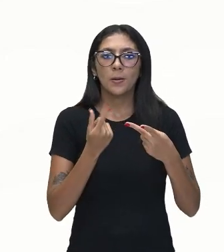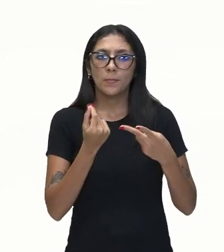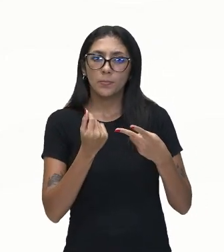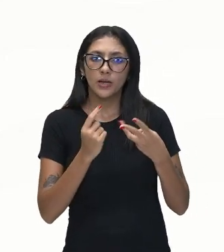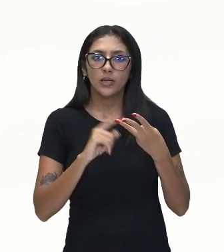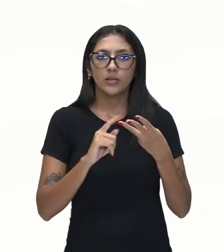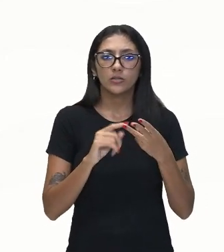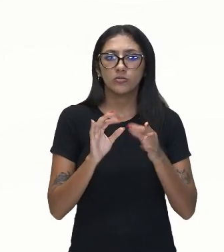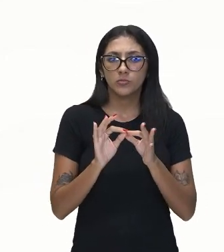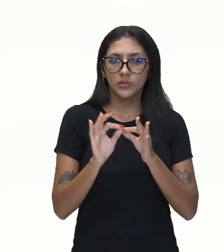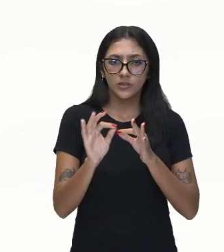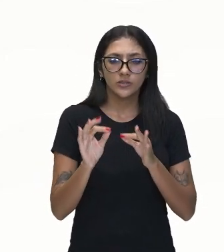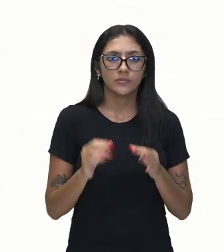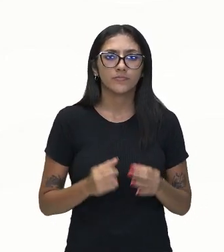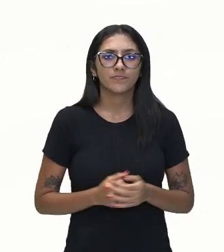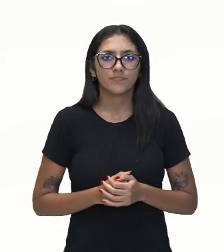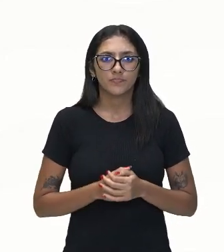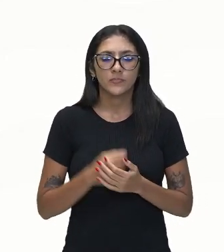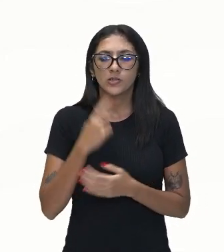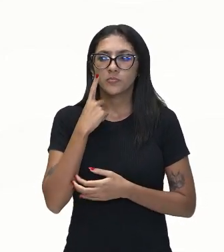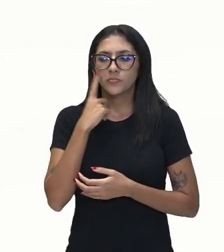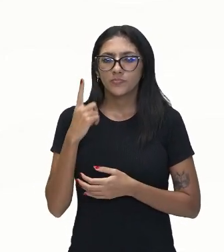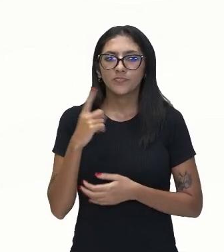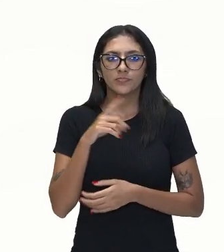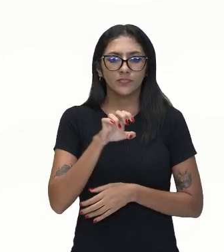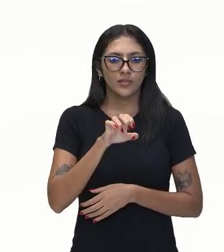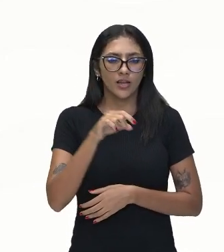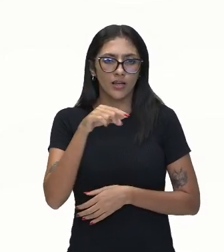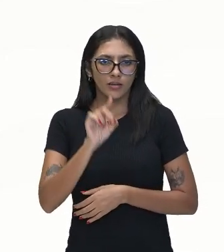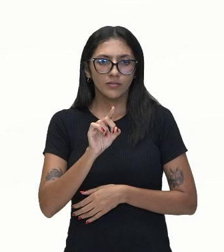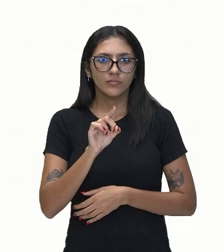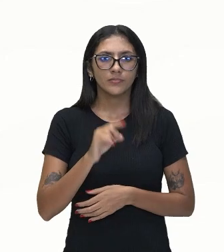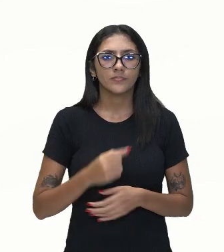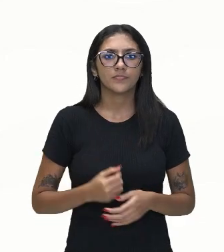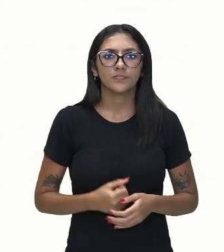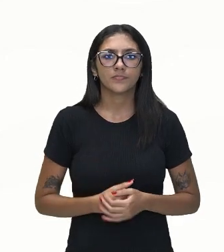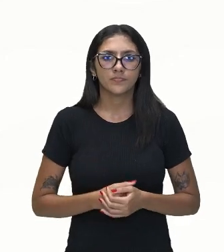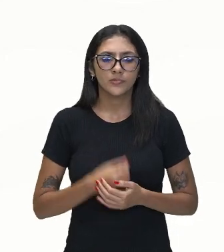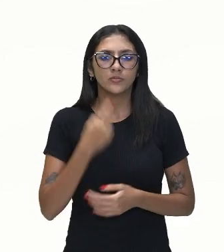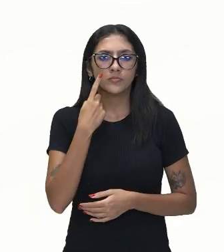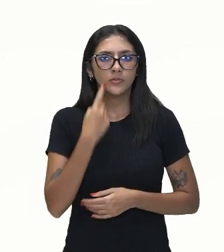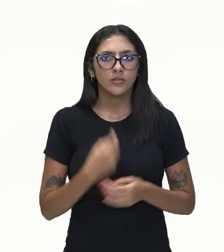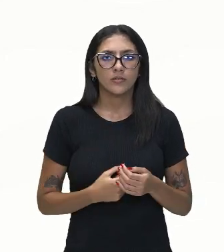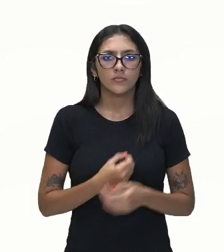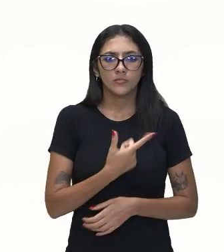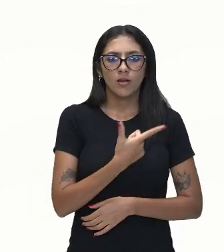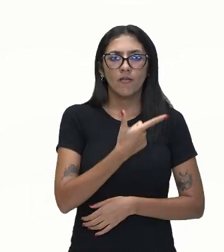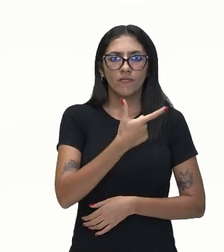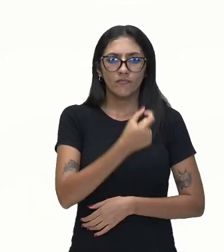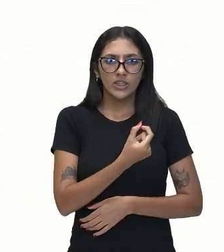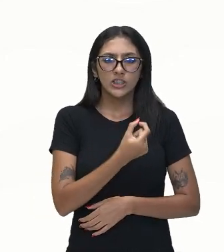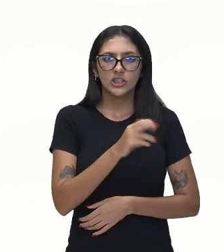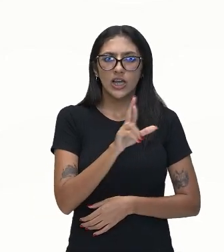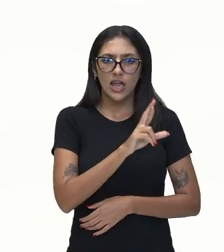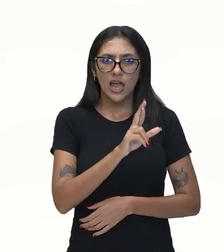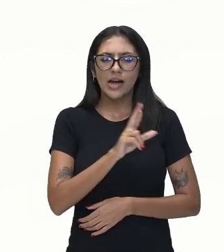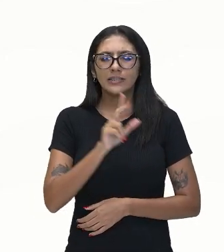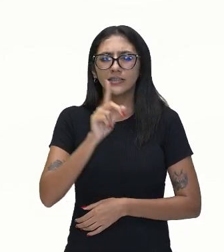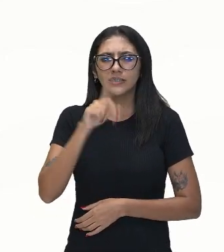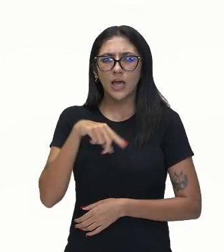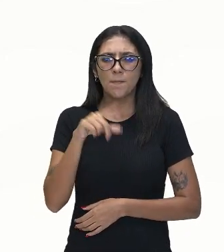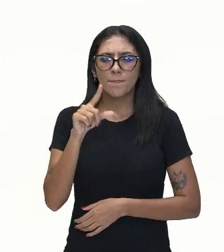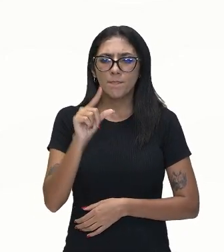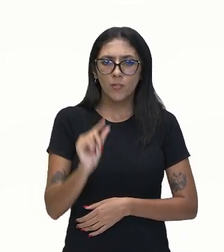então você já sabe, o verbo ser vai ficar no singular. R$20 é pouco, 5 quilos